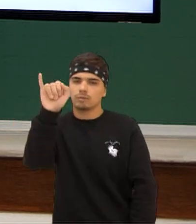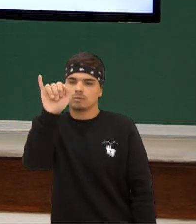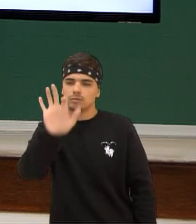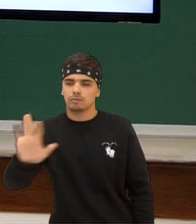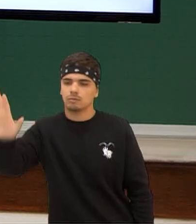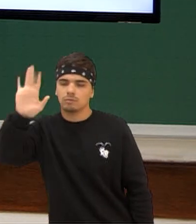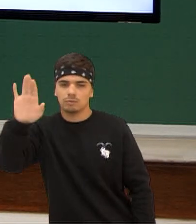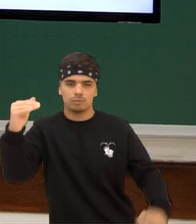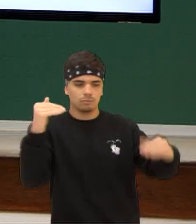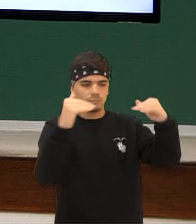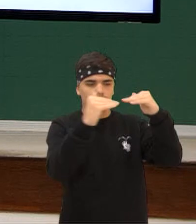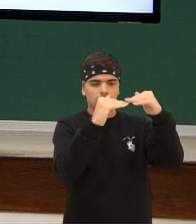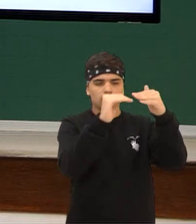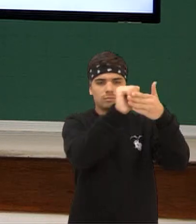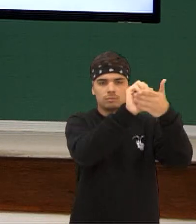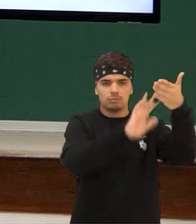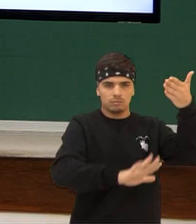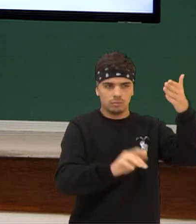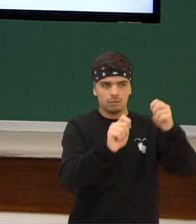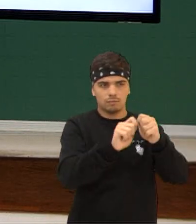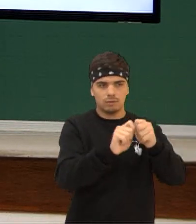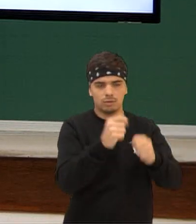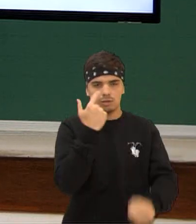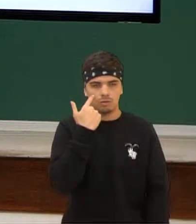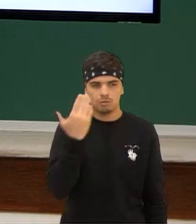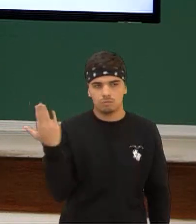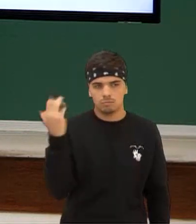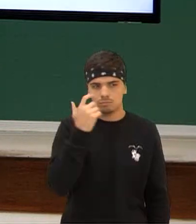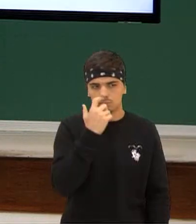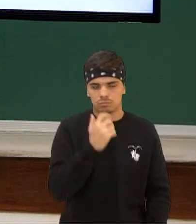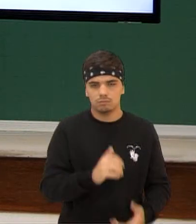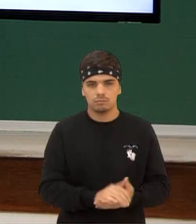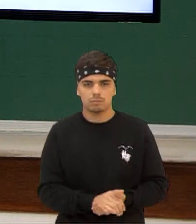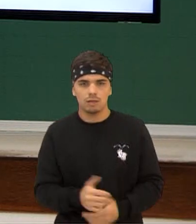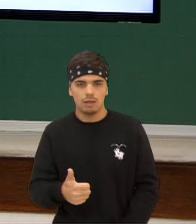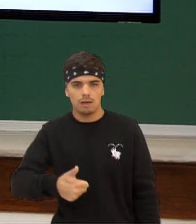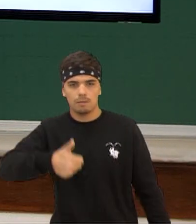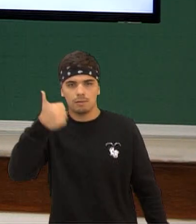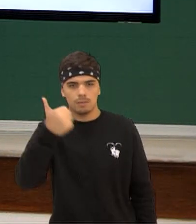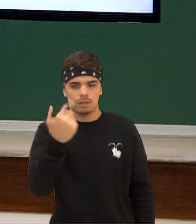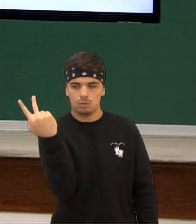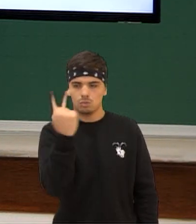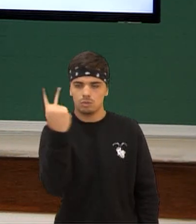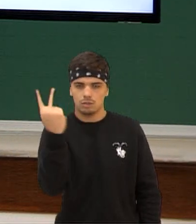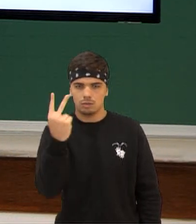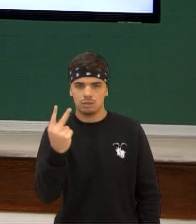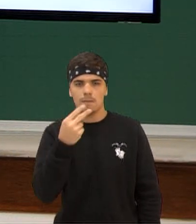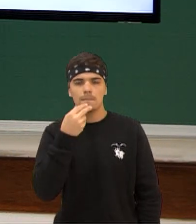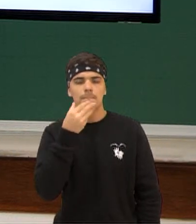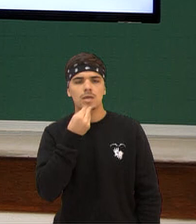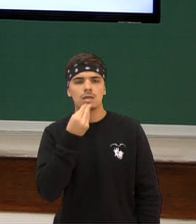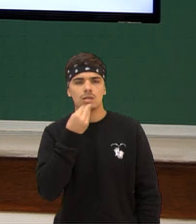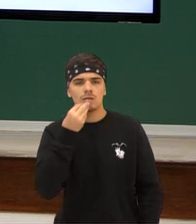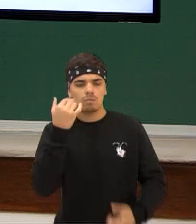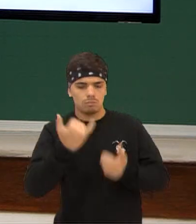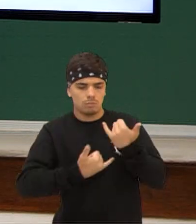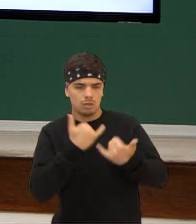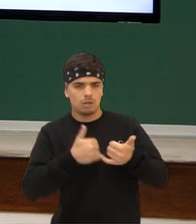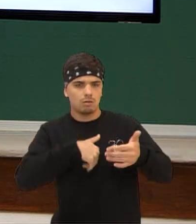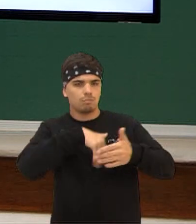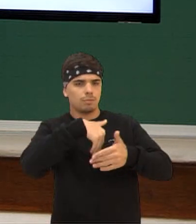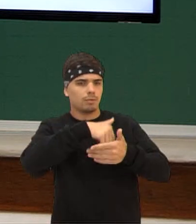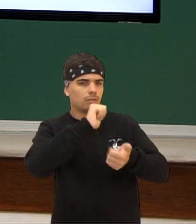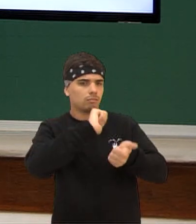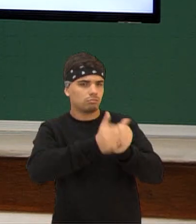figuras ao as atividades que eles estão fazendo a figura Eu tenho dois meninos eles estão jogando futebol